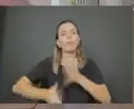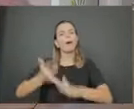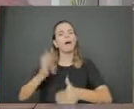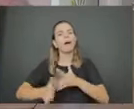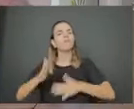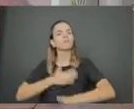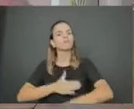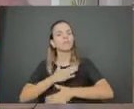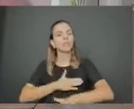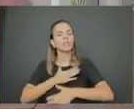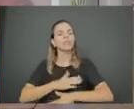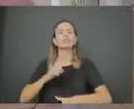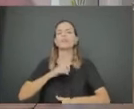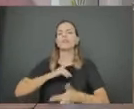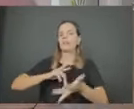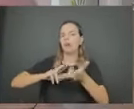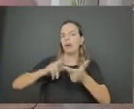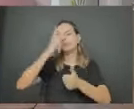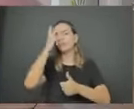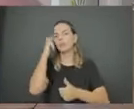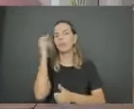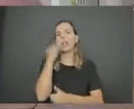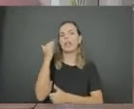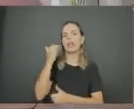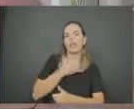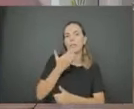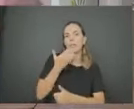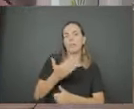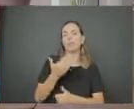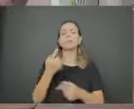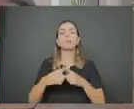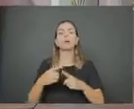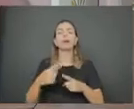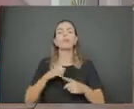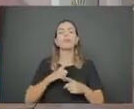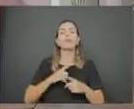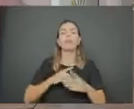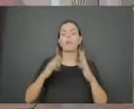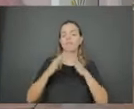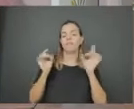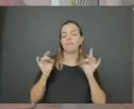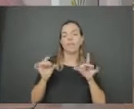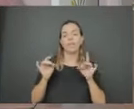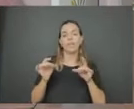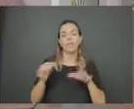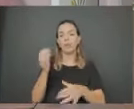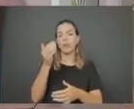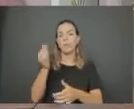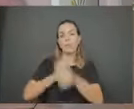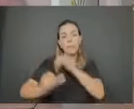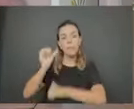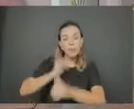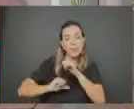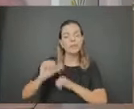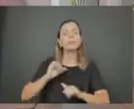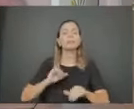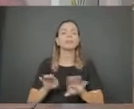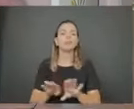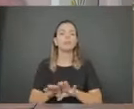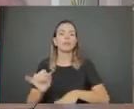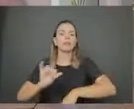grande em razão das distribuidoras de bebidas nos bairros, e também na área central nós temos um problema muito grave e estamos